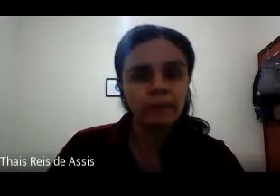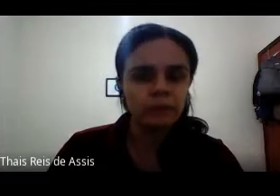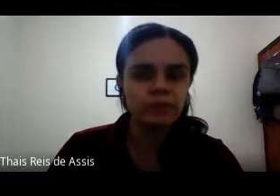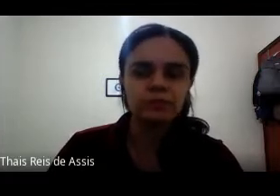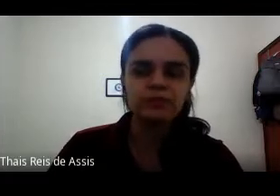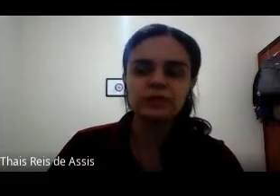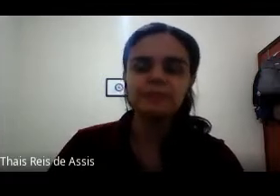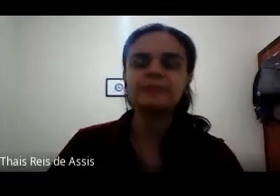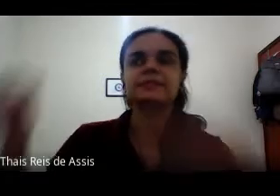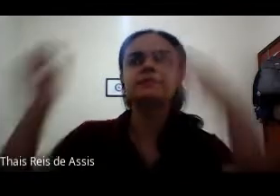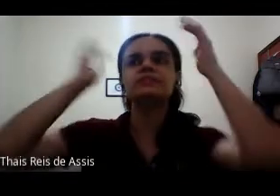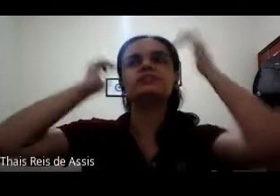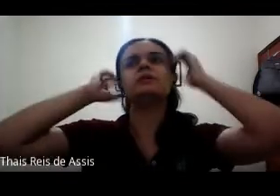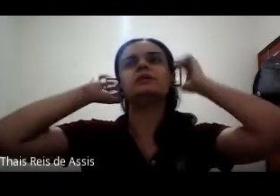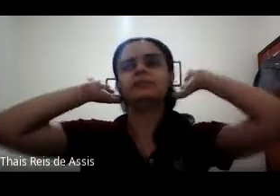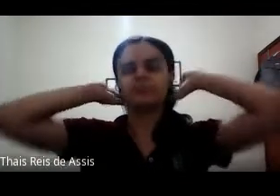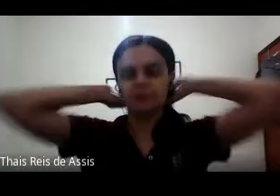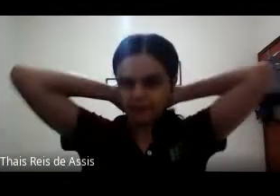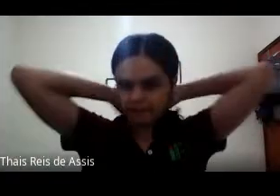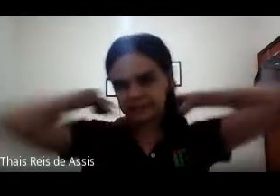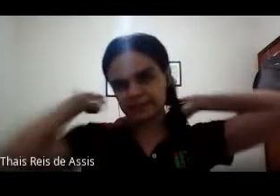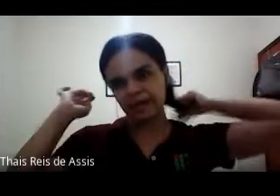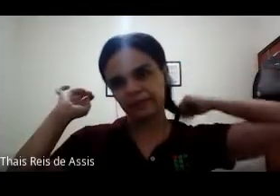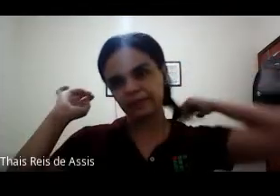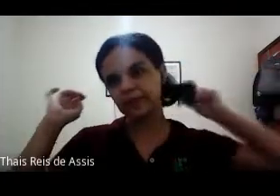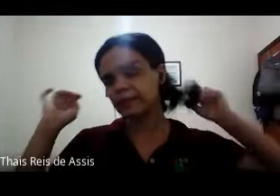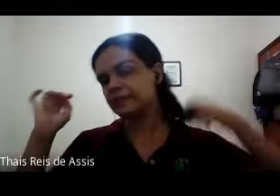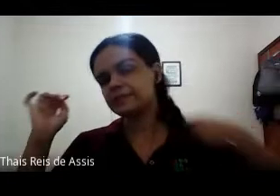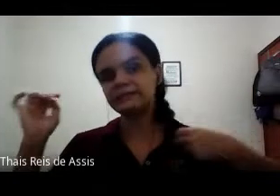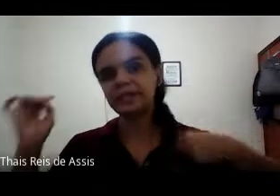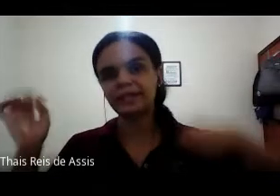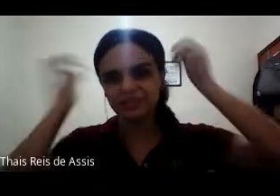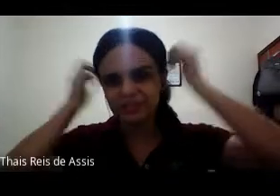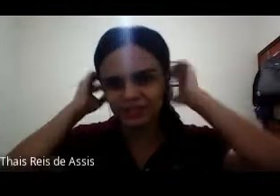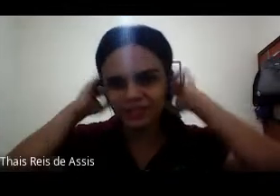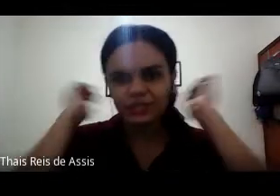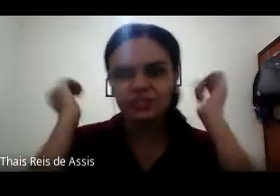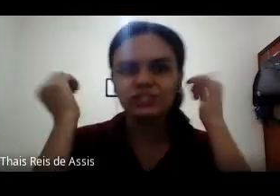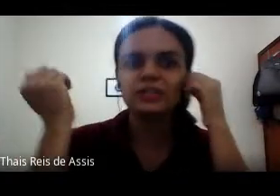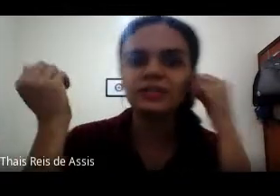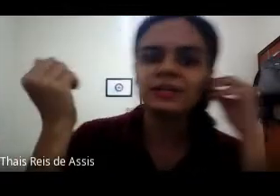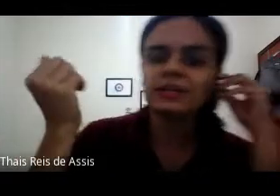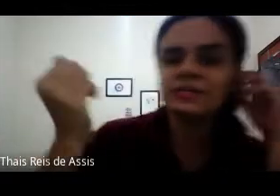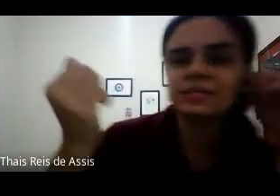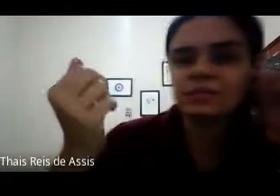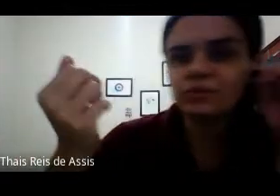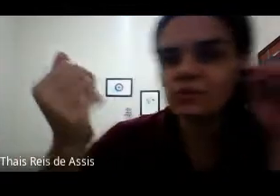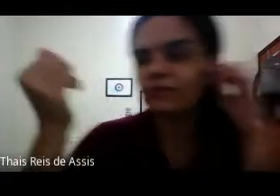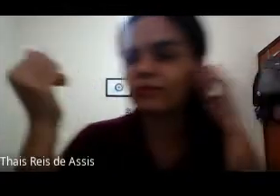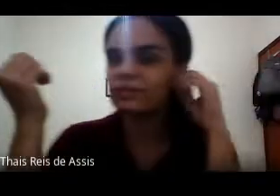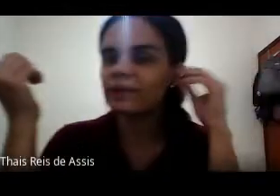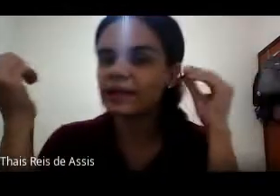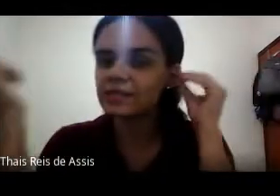normal. O professor, ele precisa de pensar em estratégias de ensino